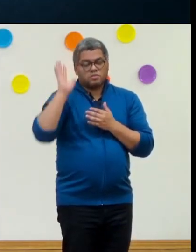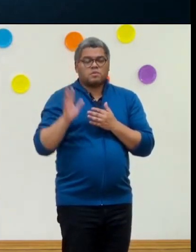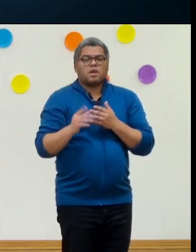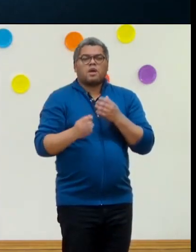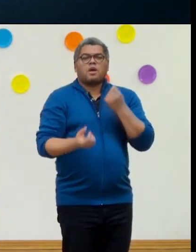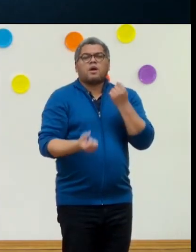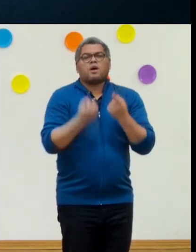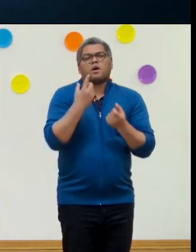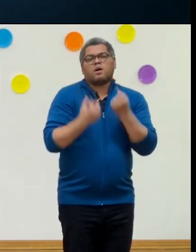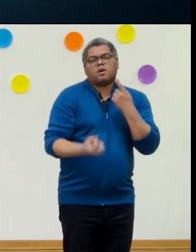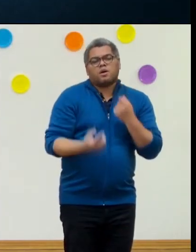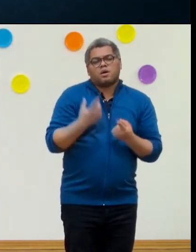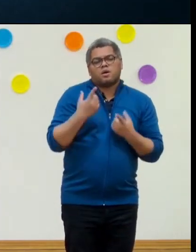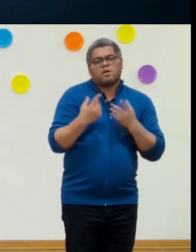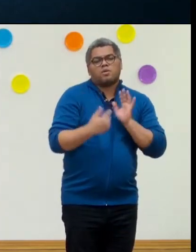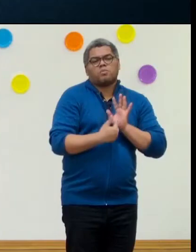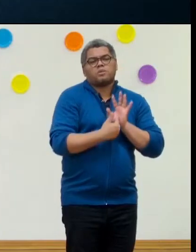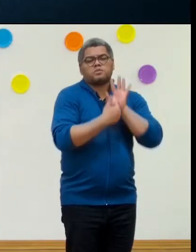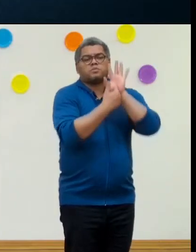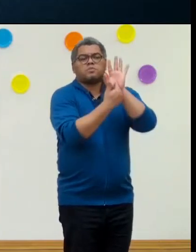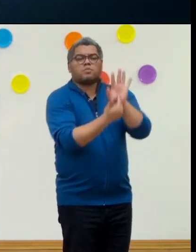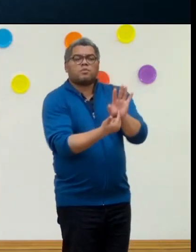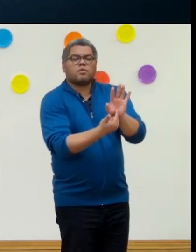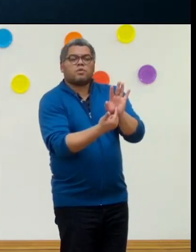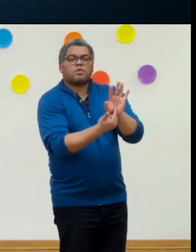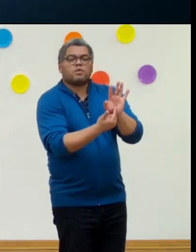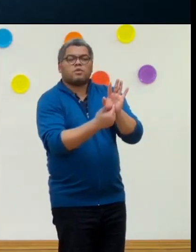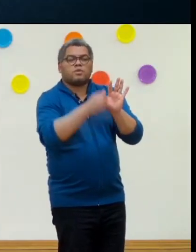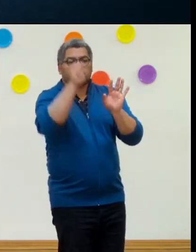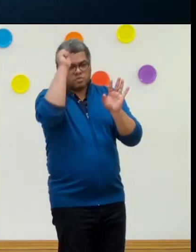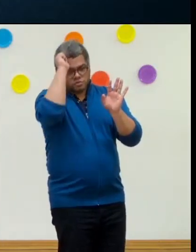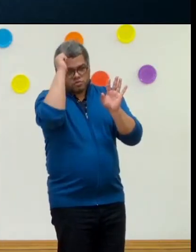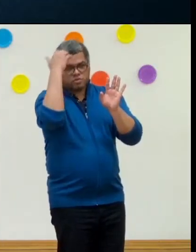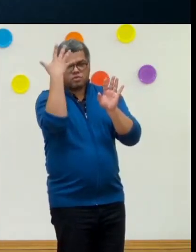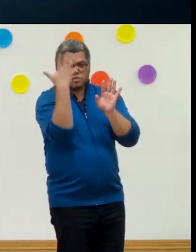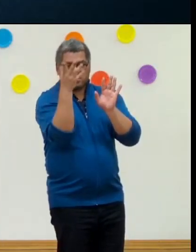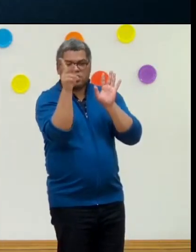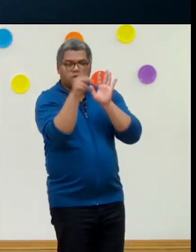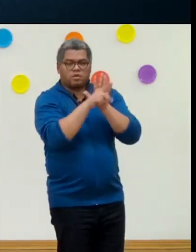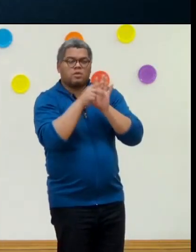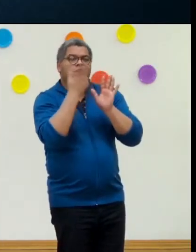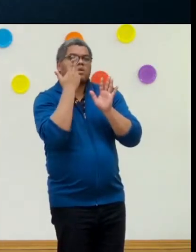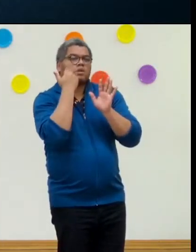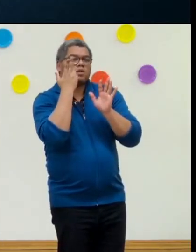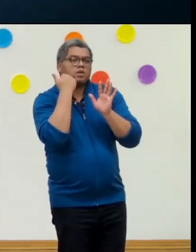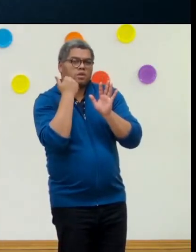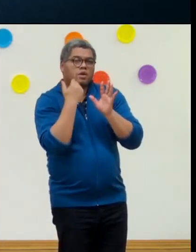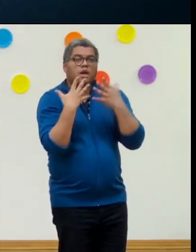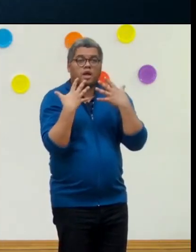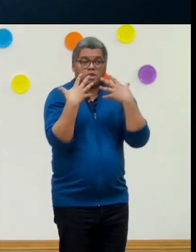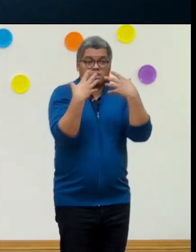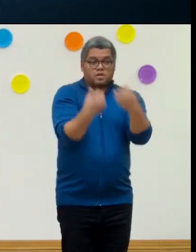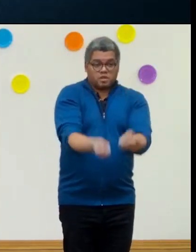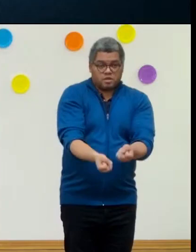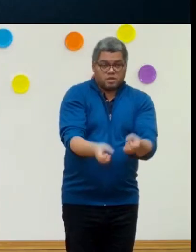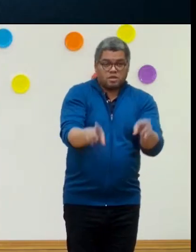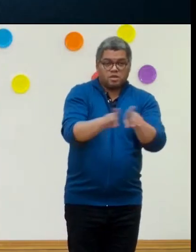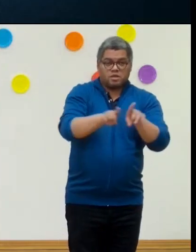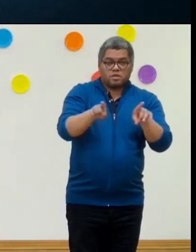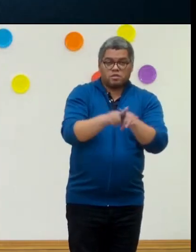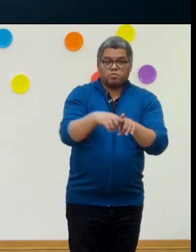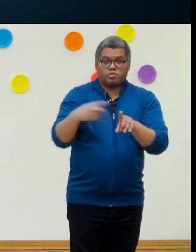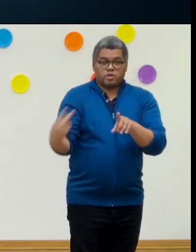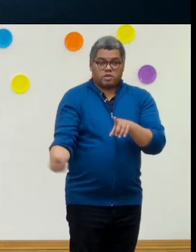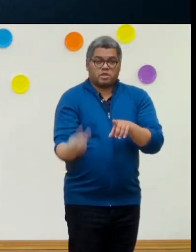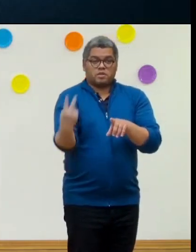algumas evidências dessa normalização, ou seja, está normal, está aceitável e pior, está valorizado